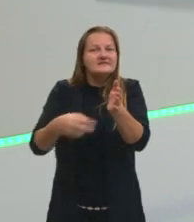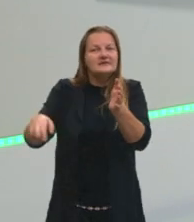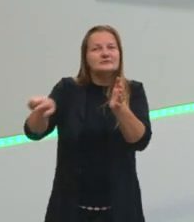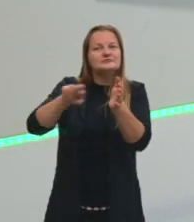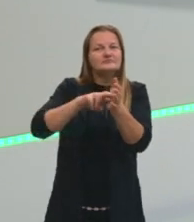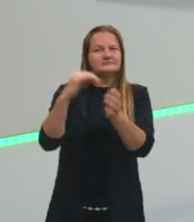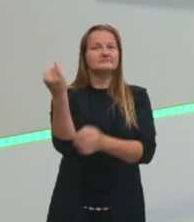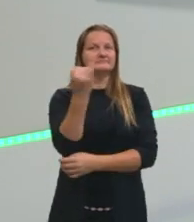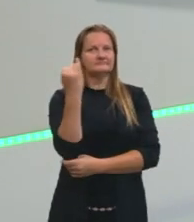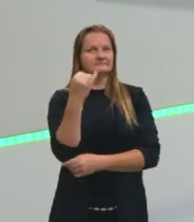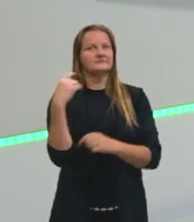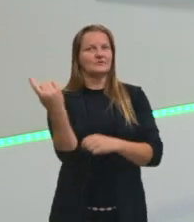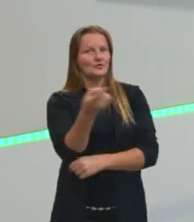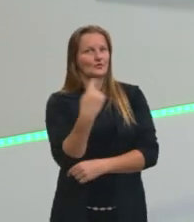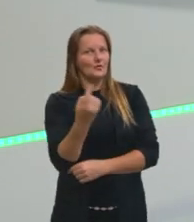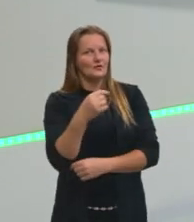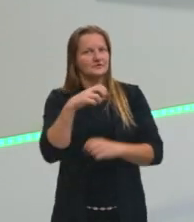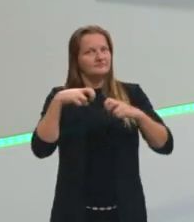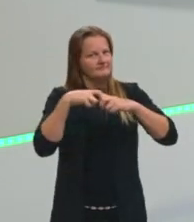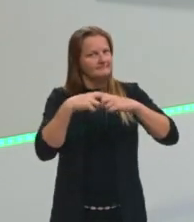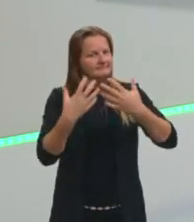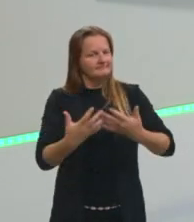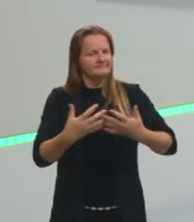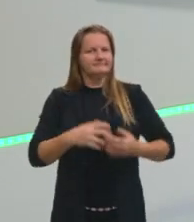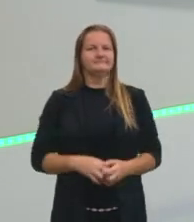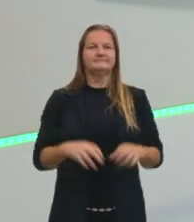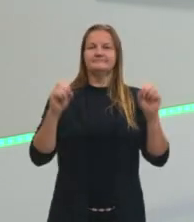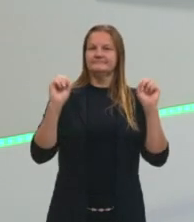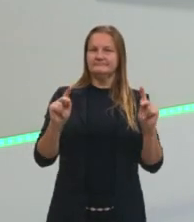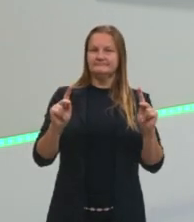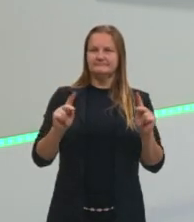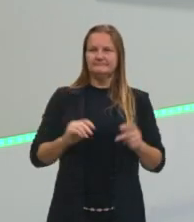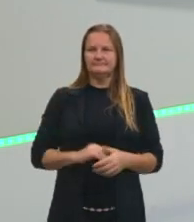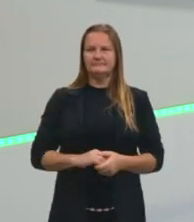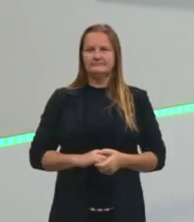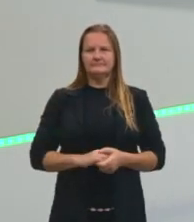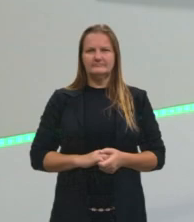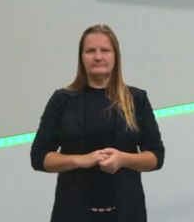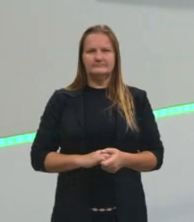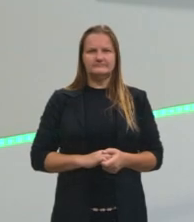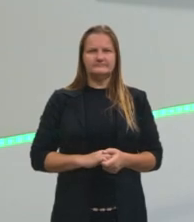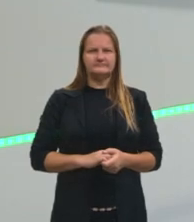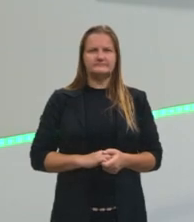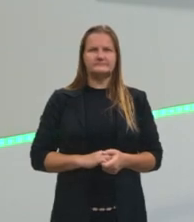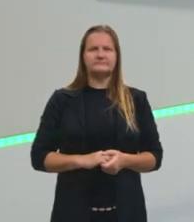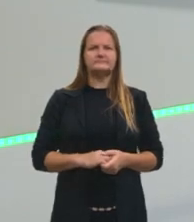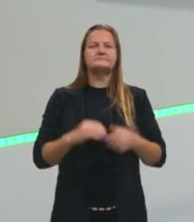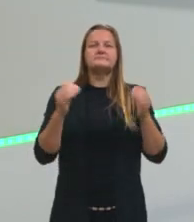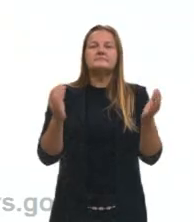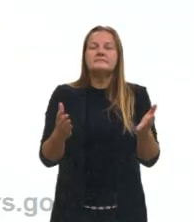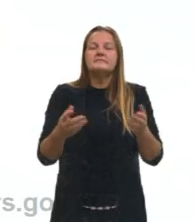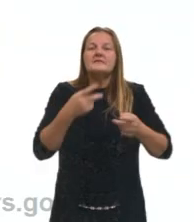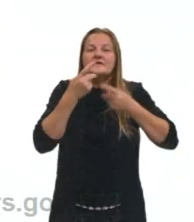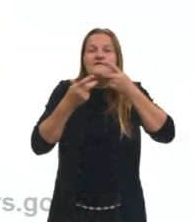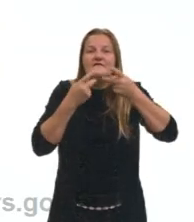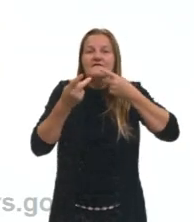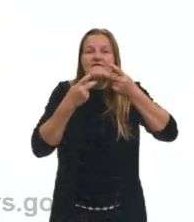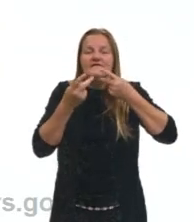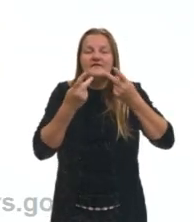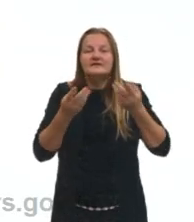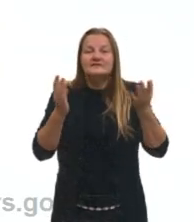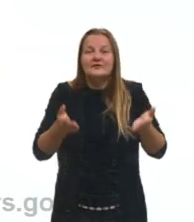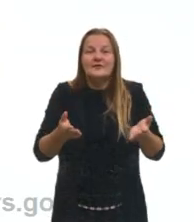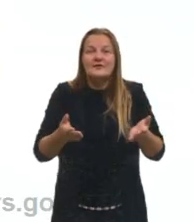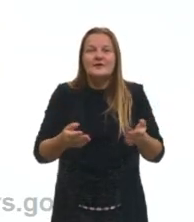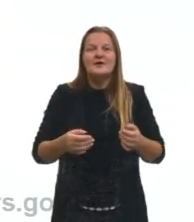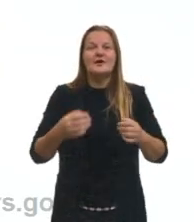que vão ser importantes para nós na física certo Tá bom então a gente tá falando hoje